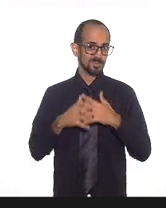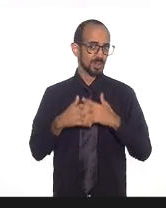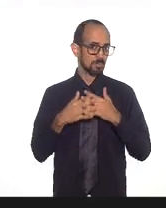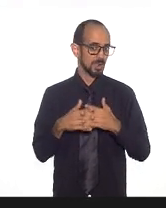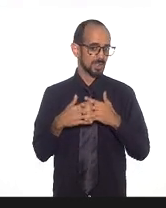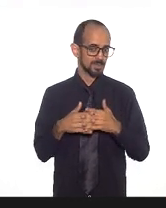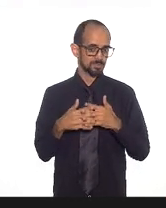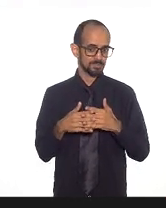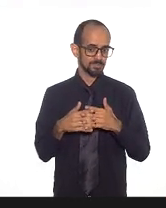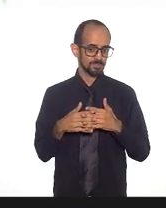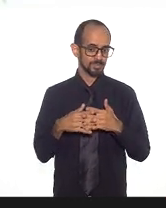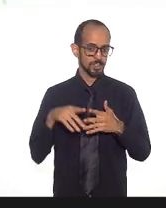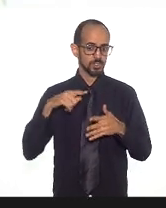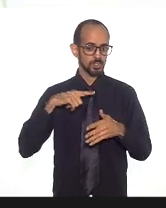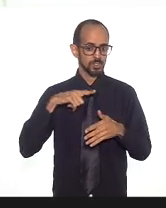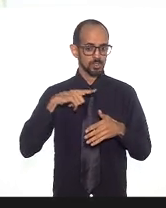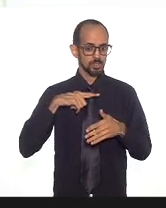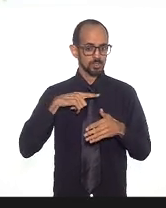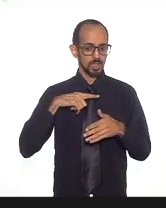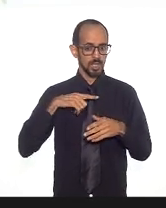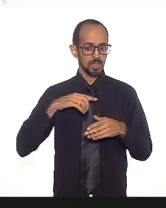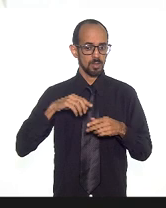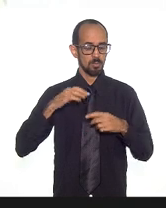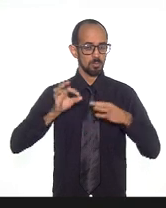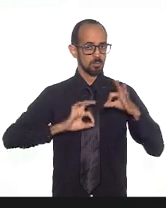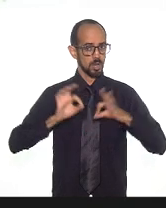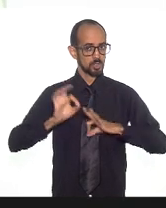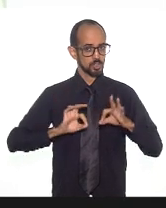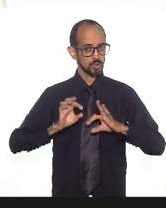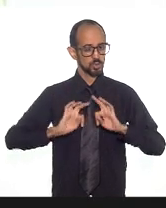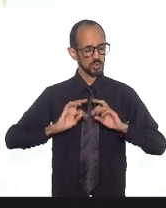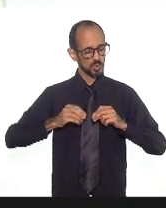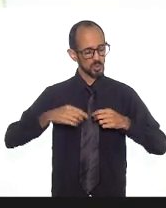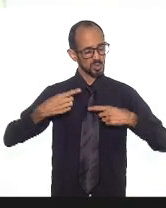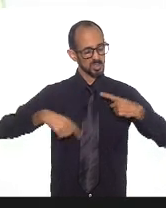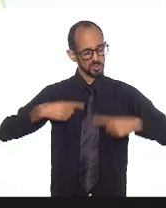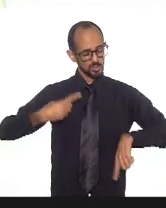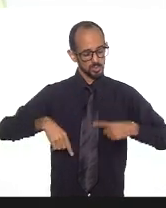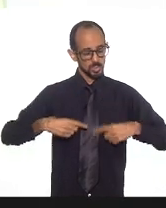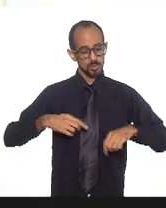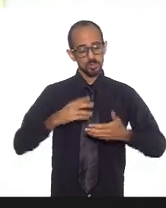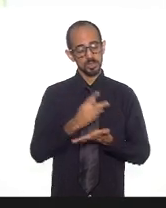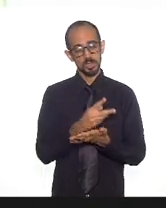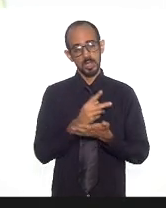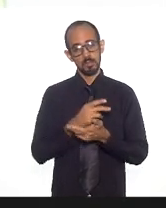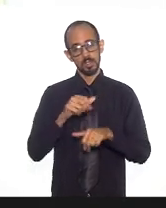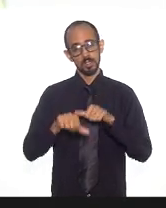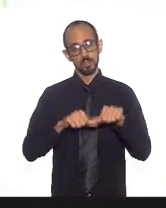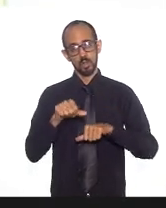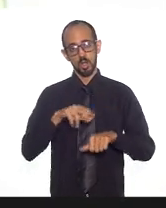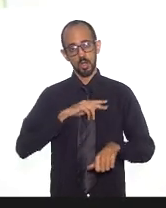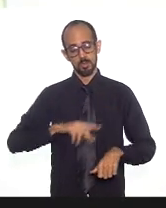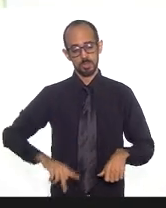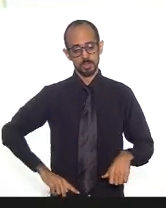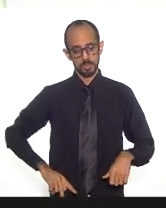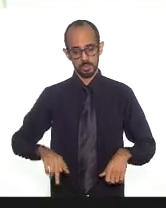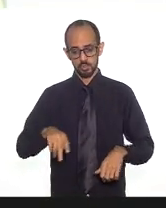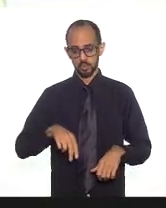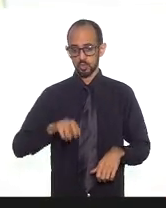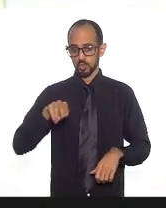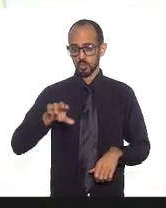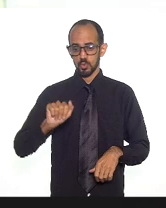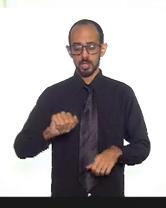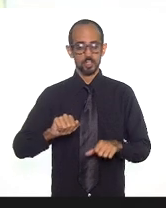reiniciados, toda uma discussão do que a gente tem que fazer a cada vez que se troca a presidência da Fundação CCR. Nós ontem tivemos um